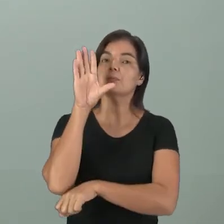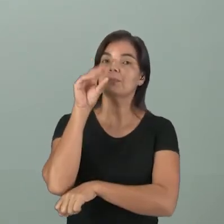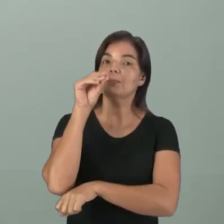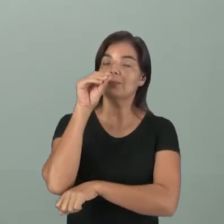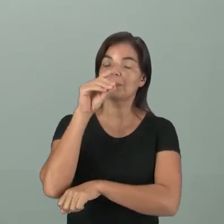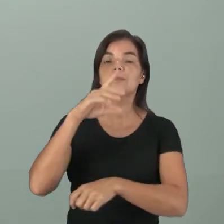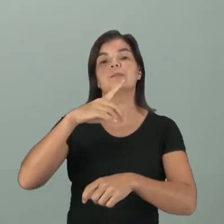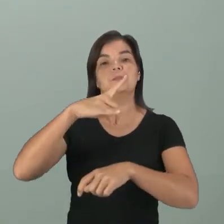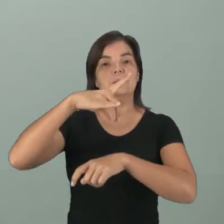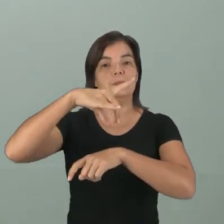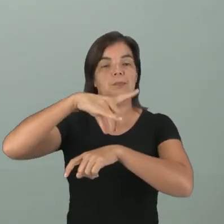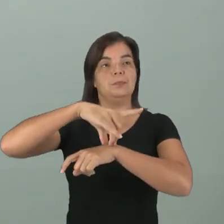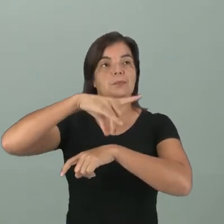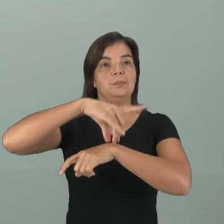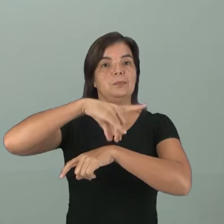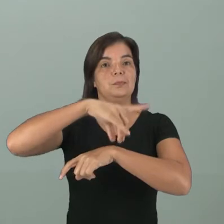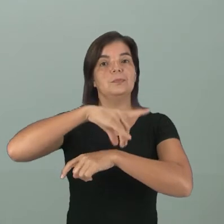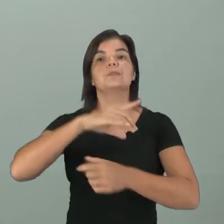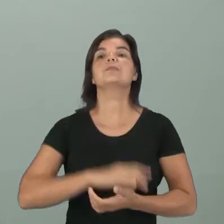dinossauros,